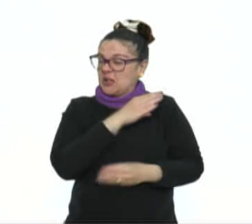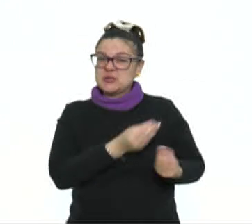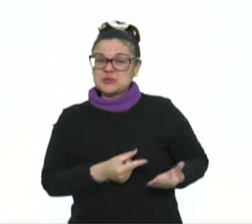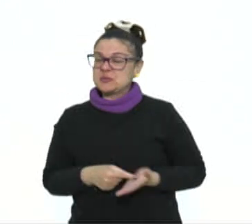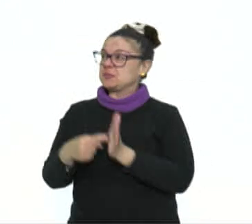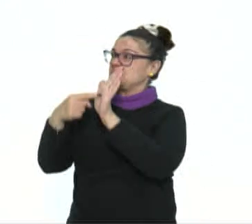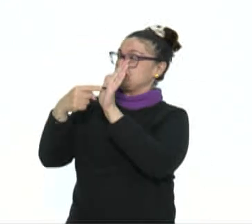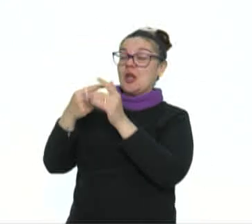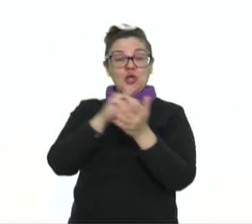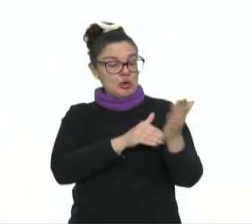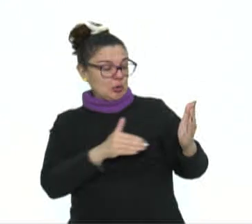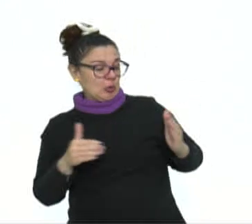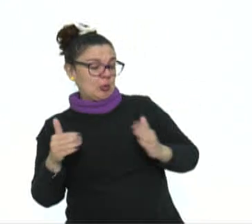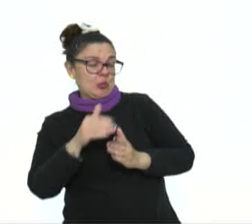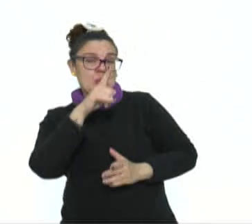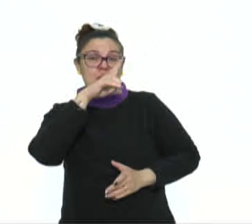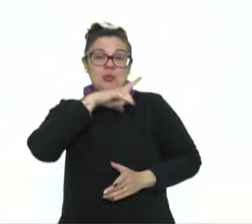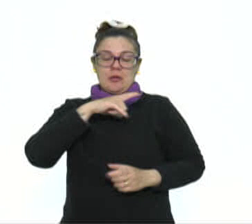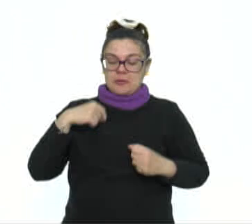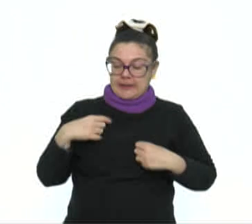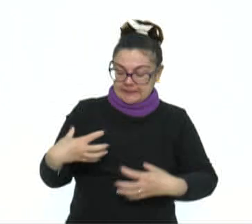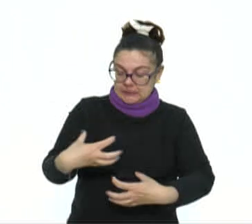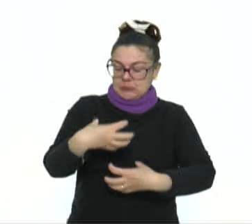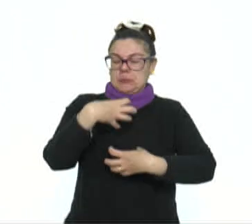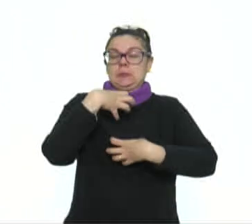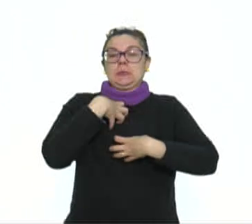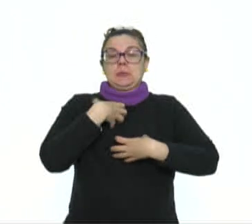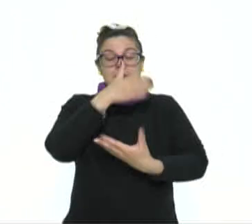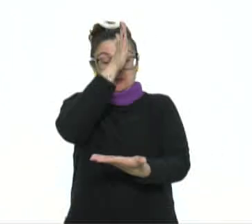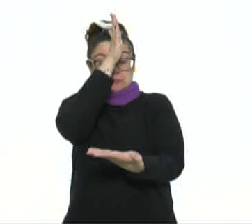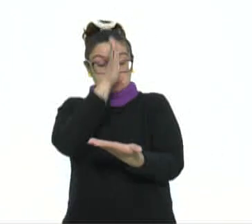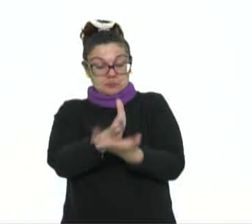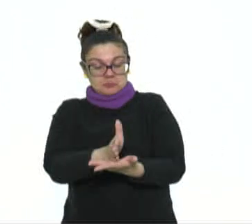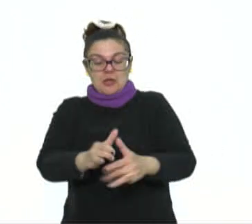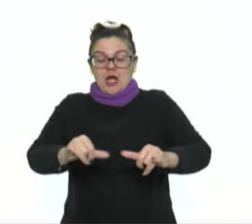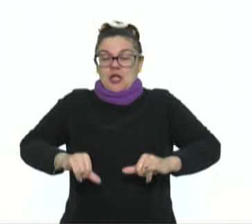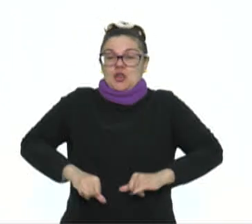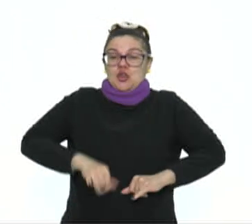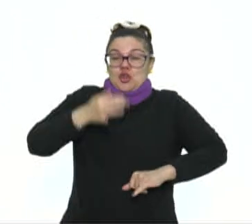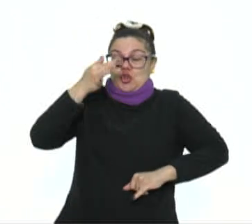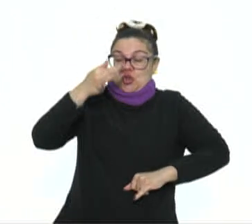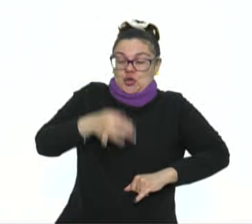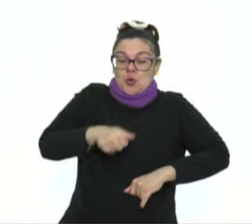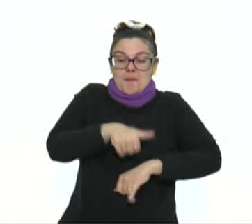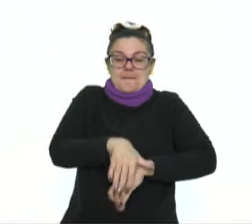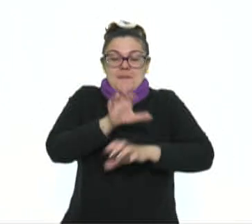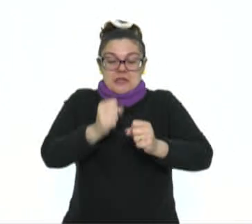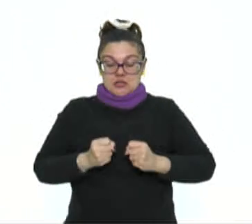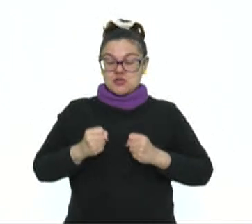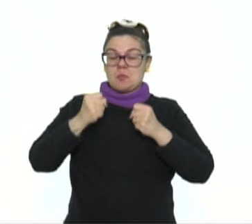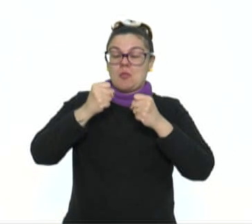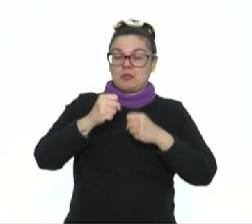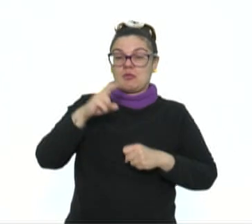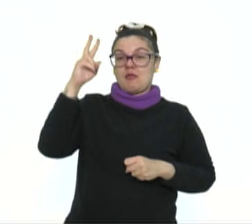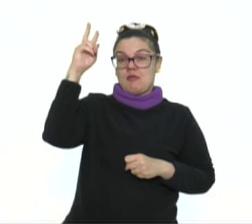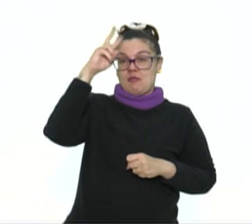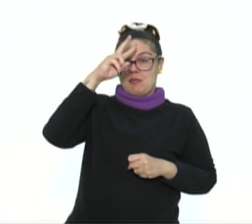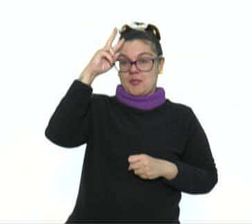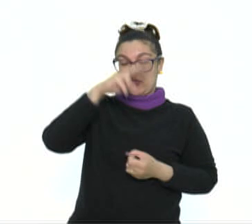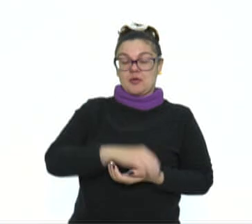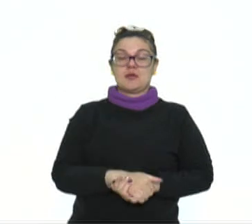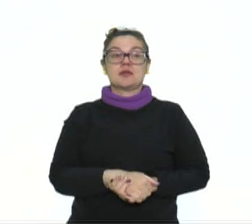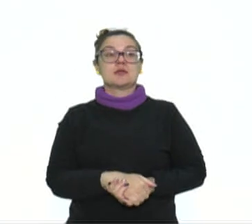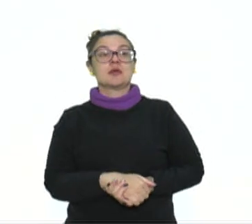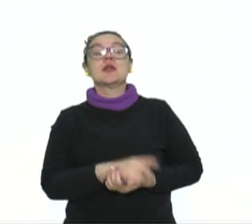isto tem origem naquele instinto que divisou na dor o mais poderoso auxiliar da memória. Isso